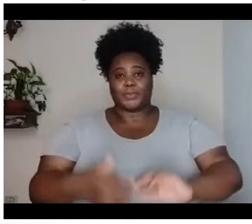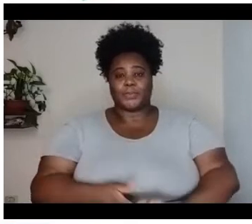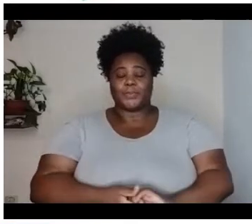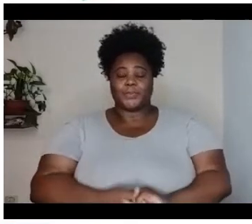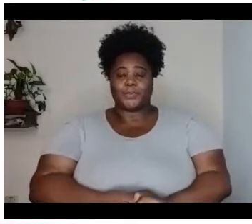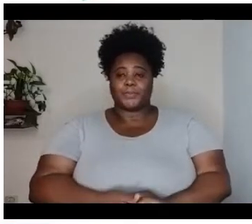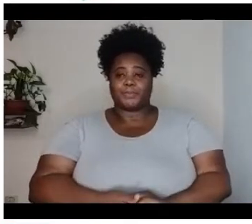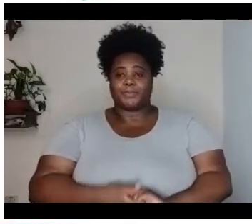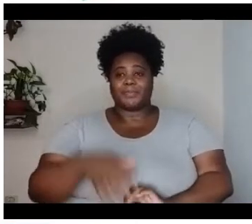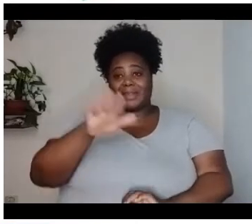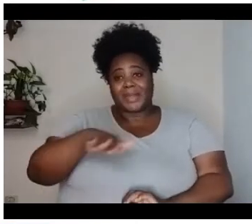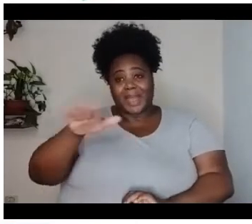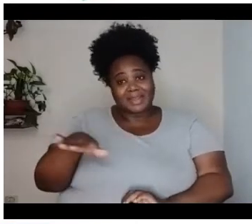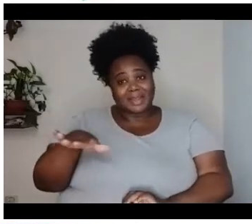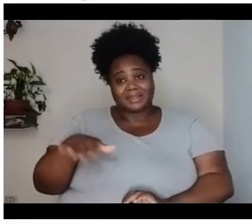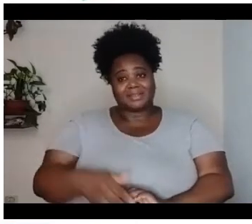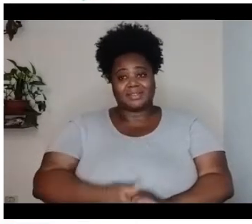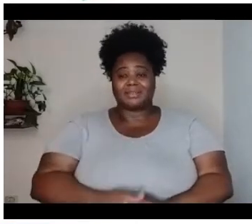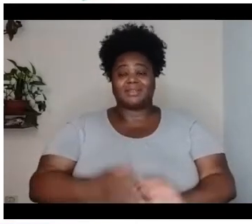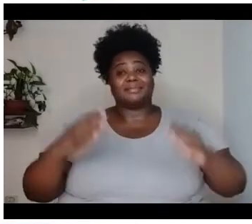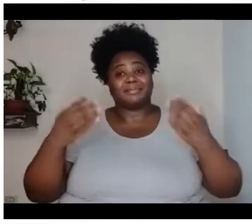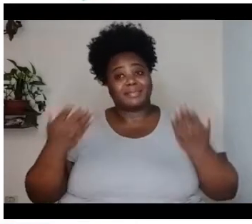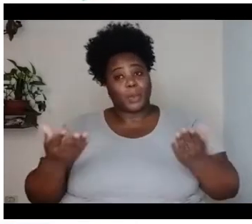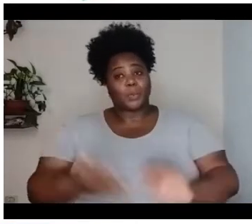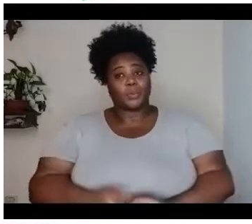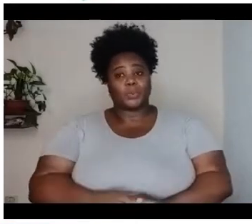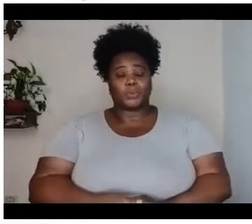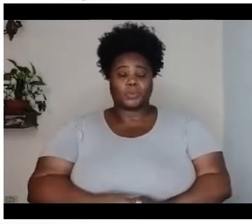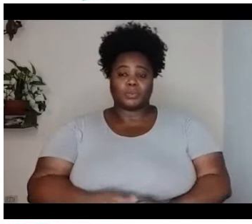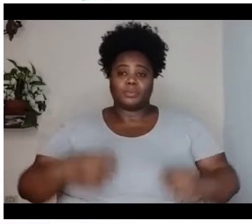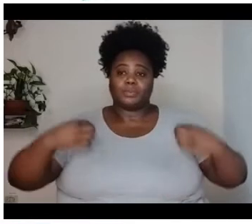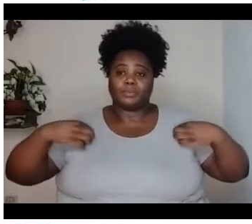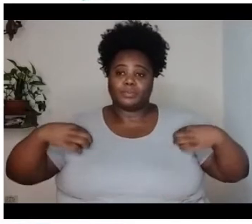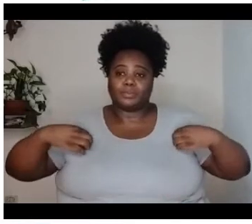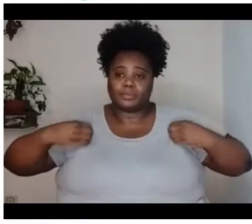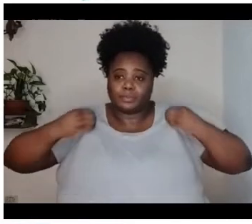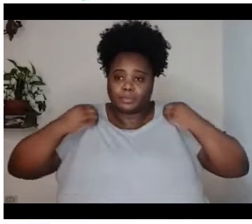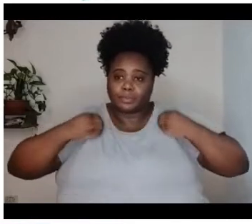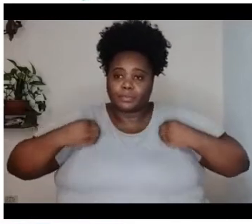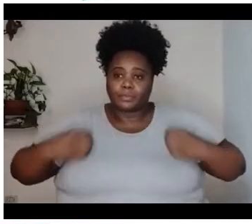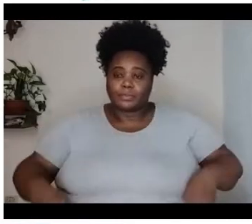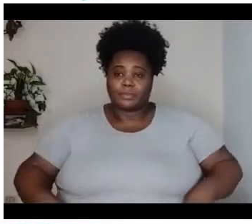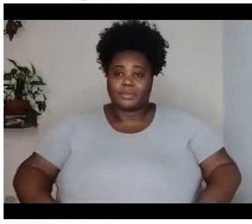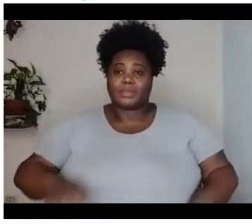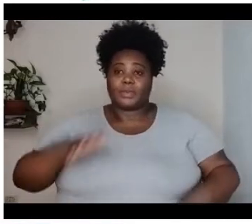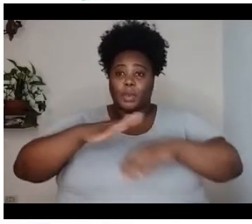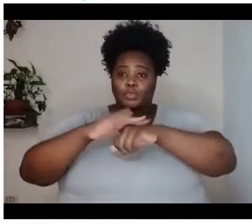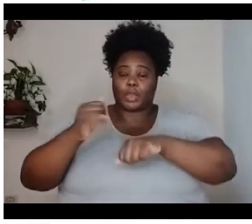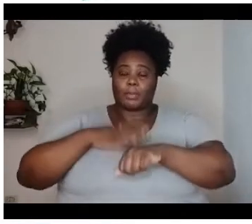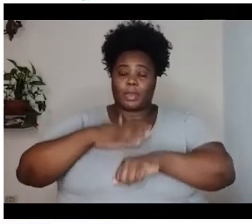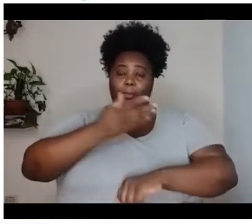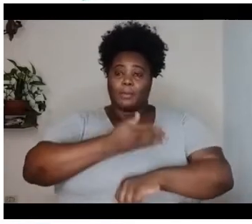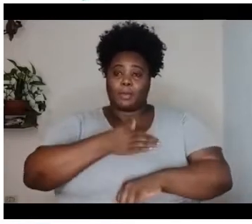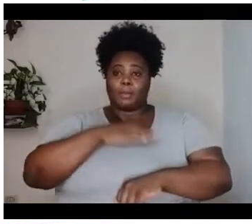Eram menores, né? Então, eu contei com a ajuda do meu amigo Jorge Alexia